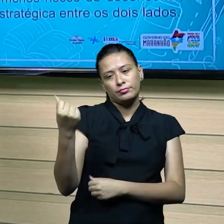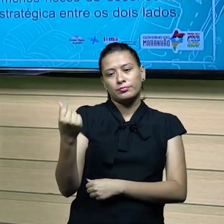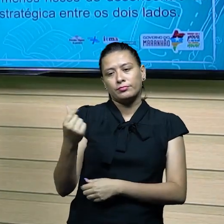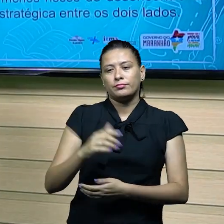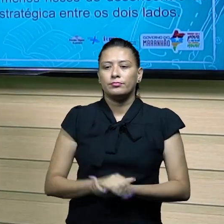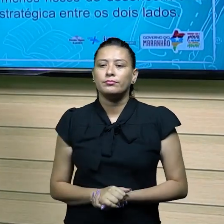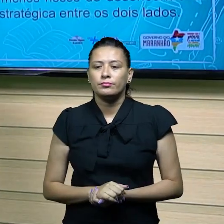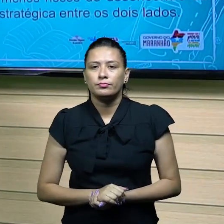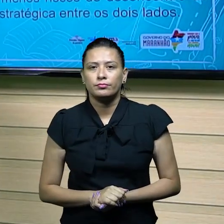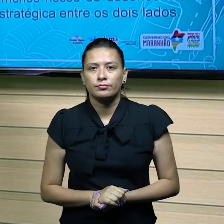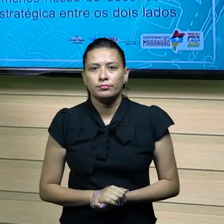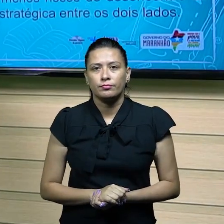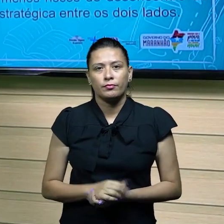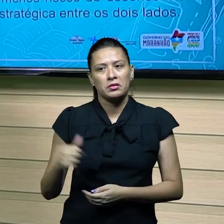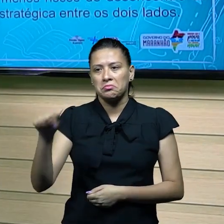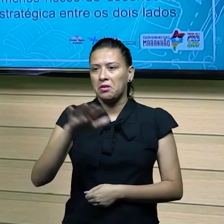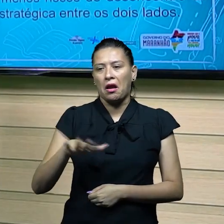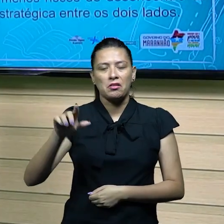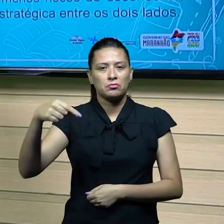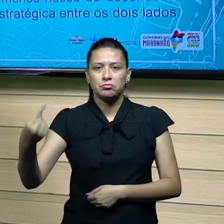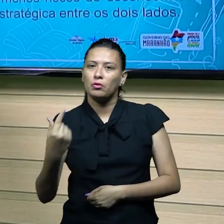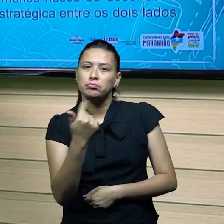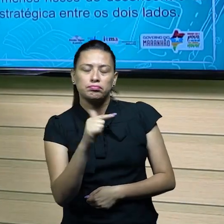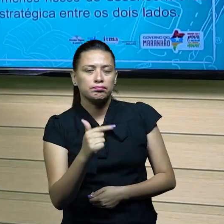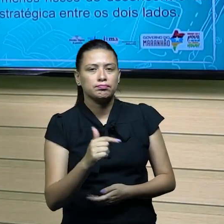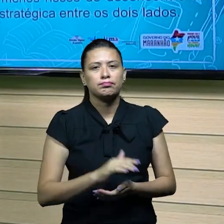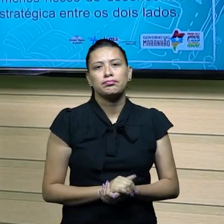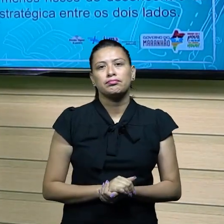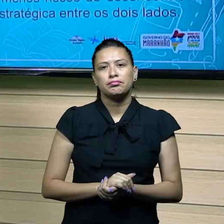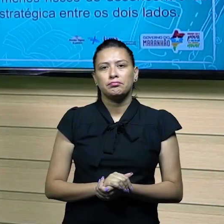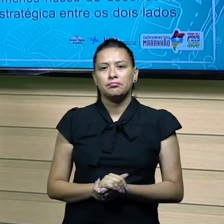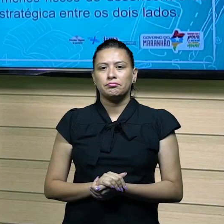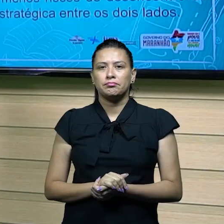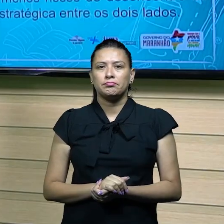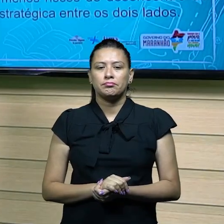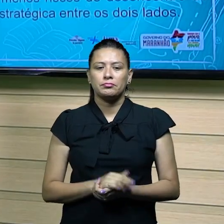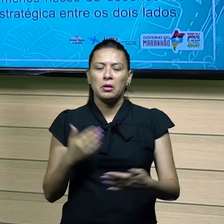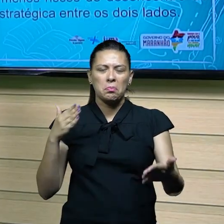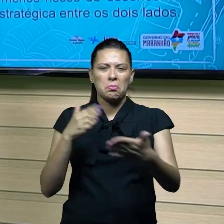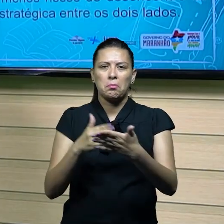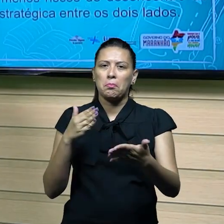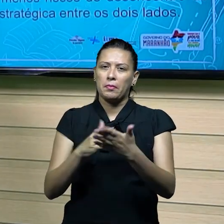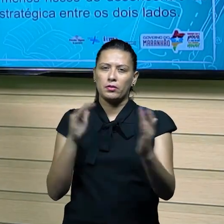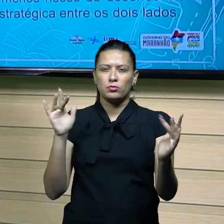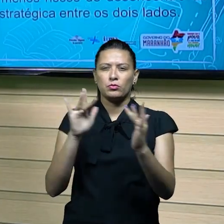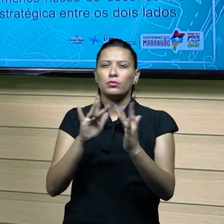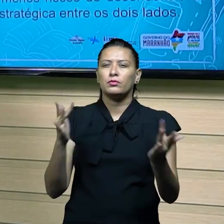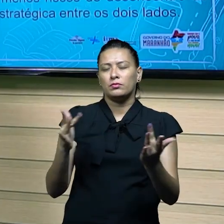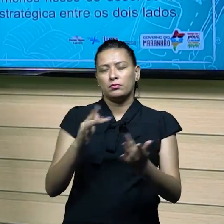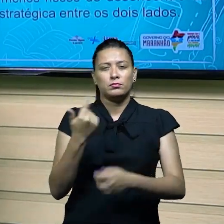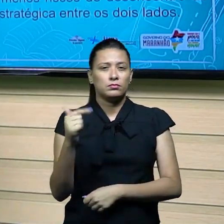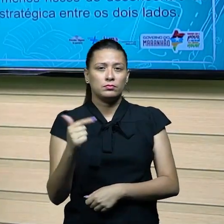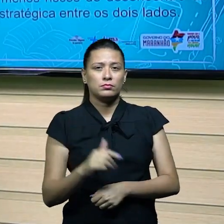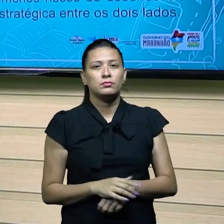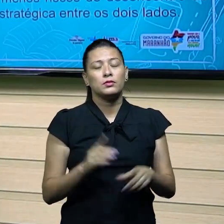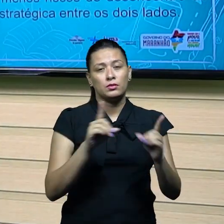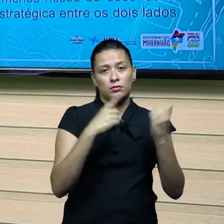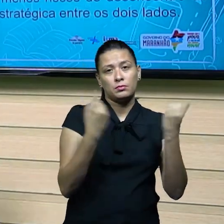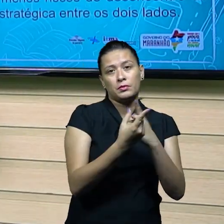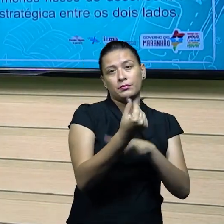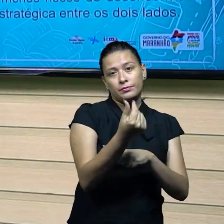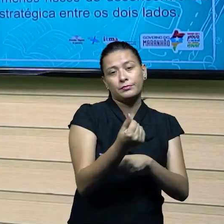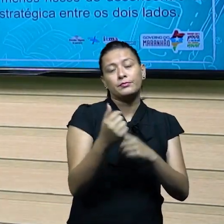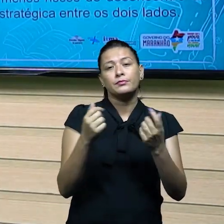outra área, setor, que impede essa ligação direta, esse contato direto entre o departamento financeiro e a diretoria da empresa,